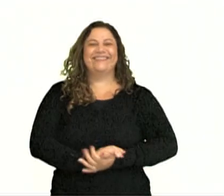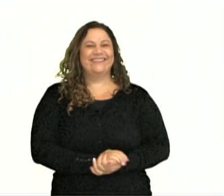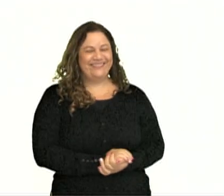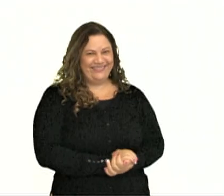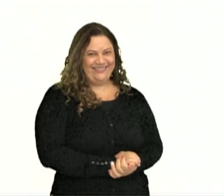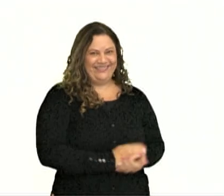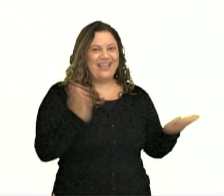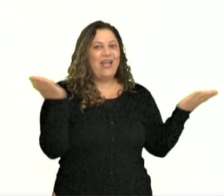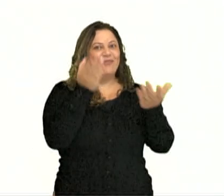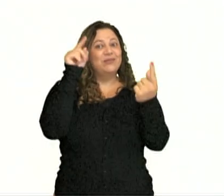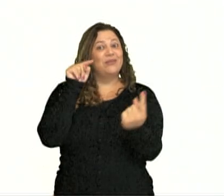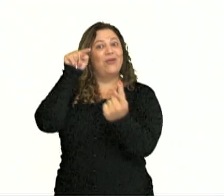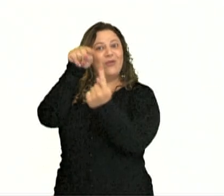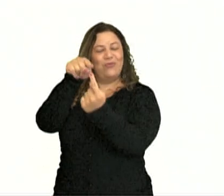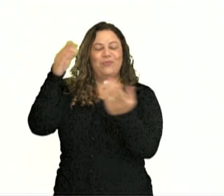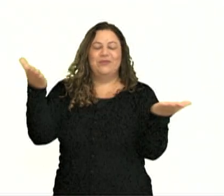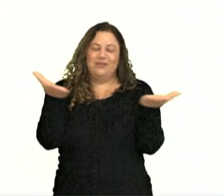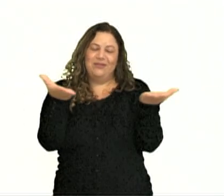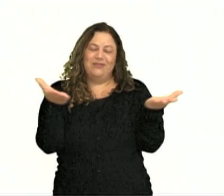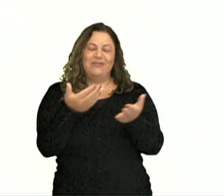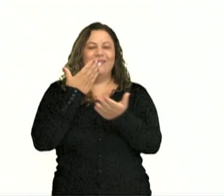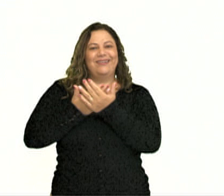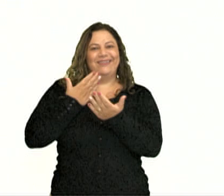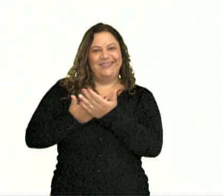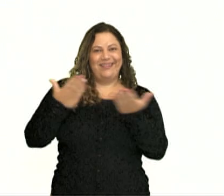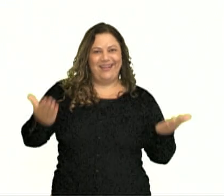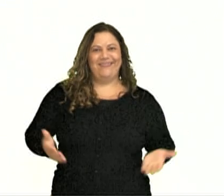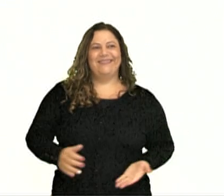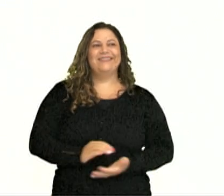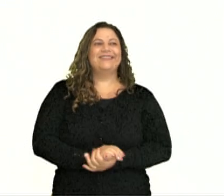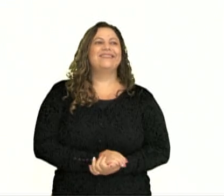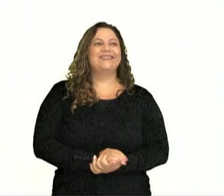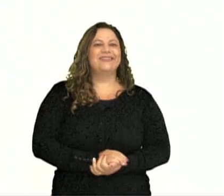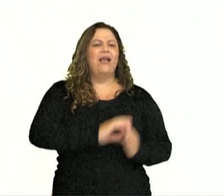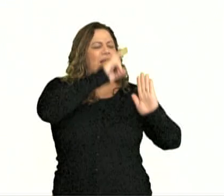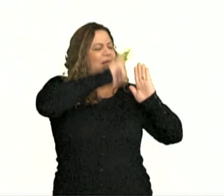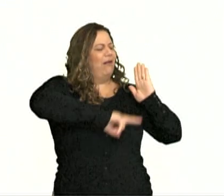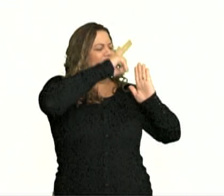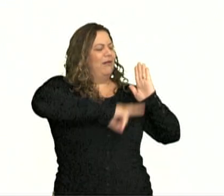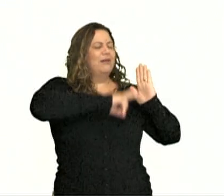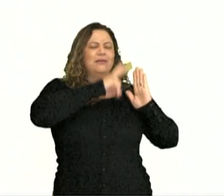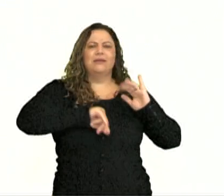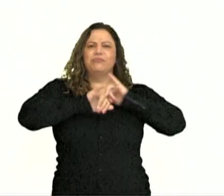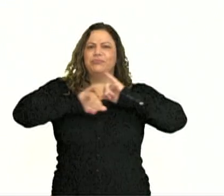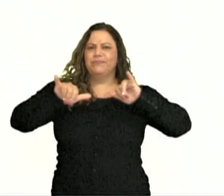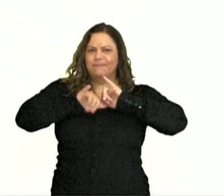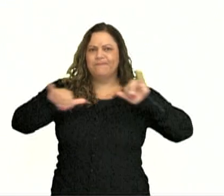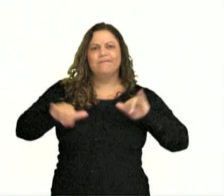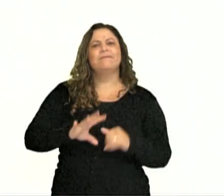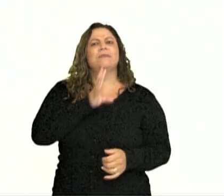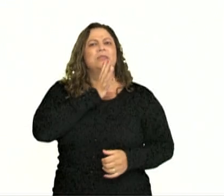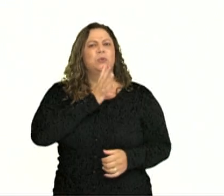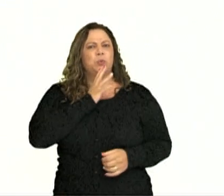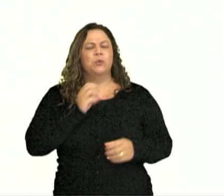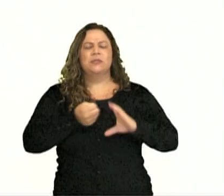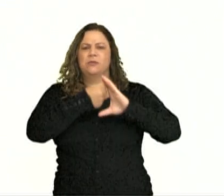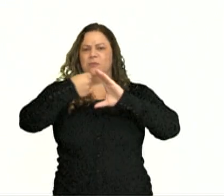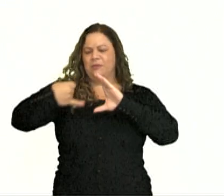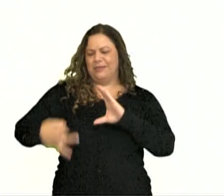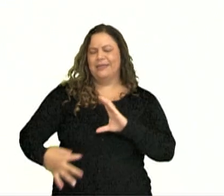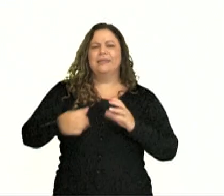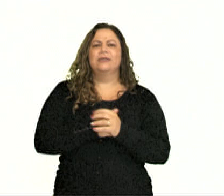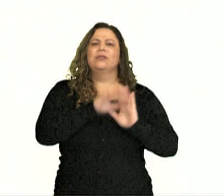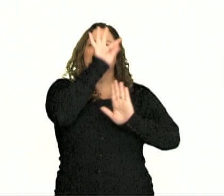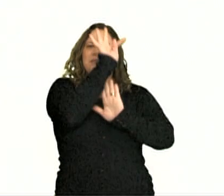Vamos aos objetivos, então, da nossa aula? Ler reportagens e conhecer algumas características desse tipo de